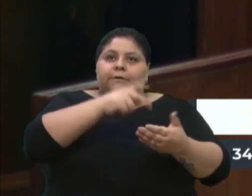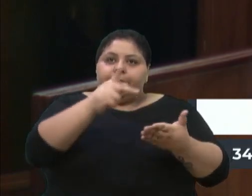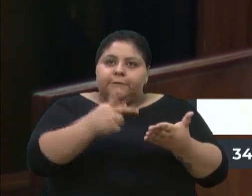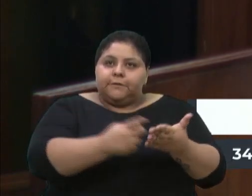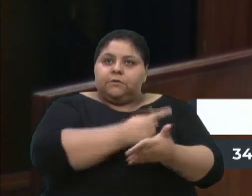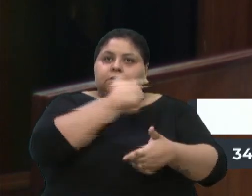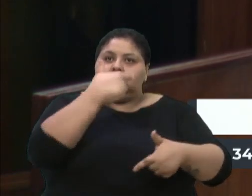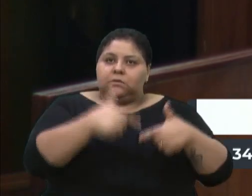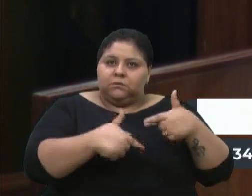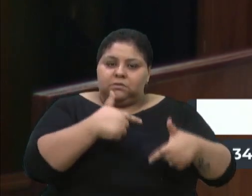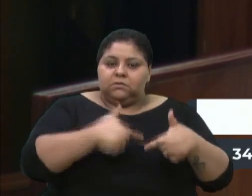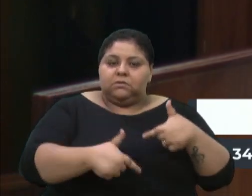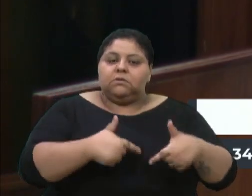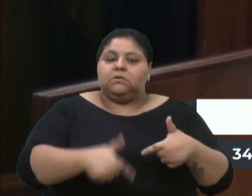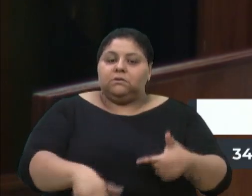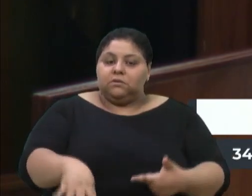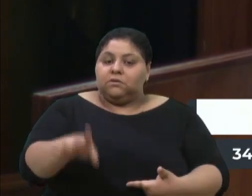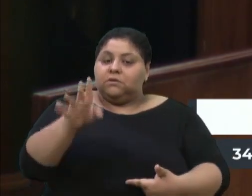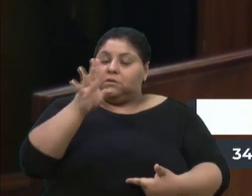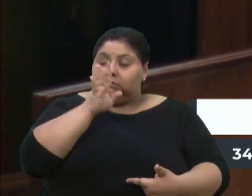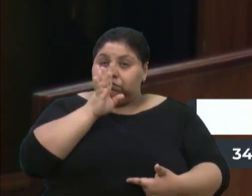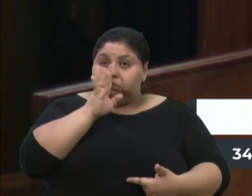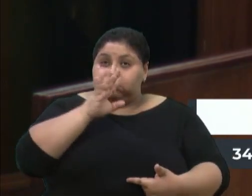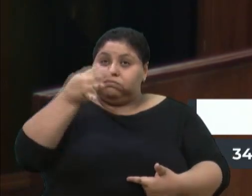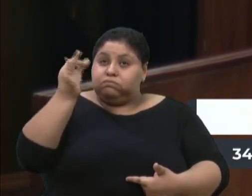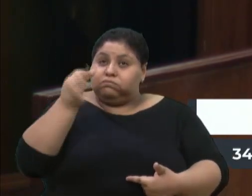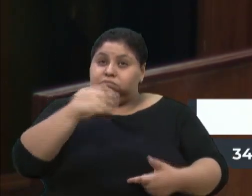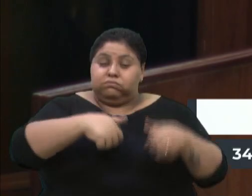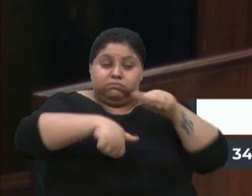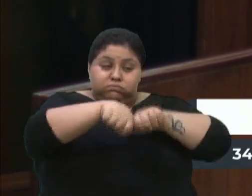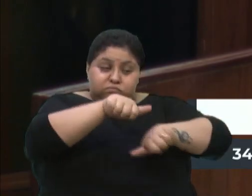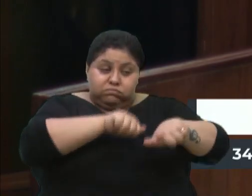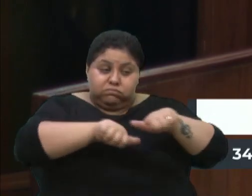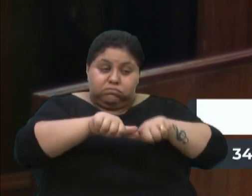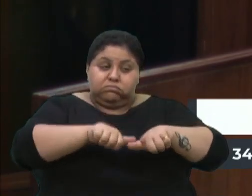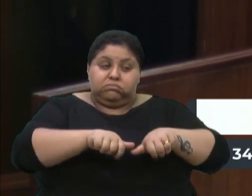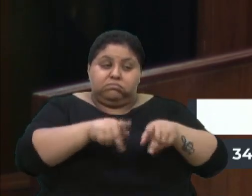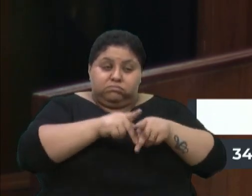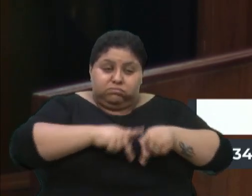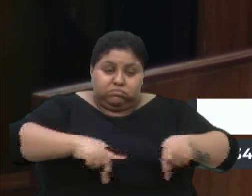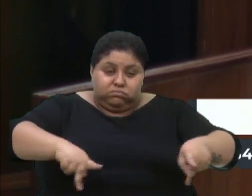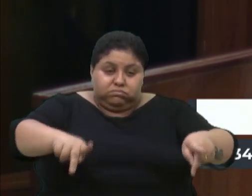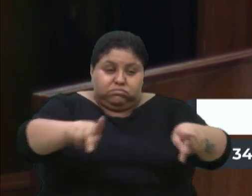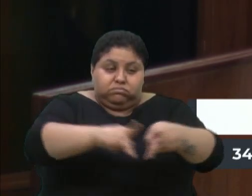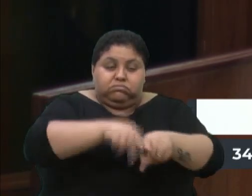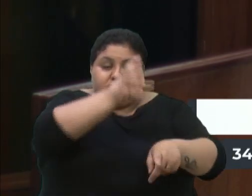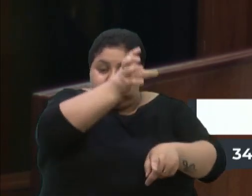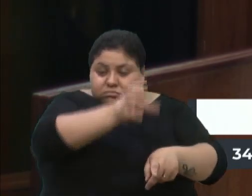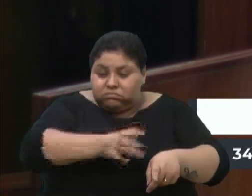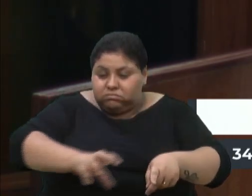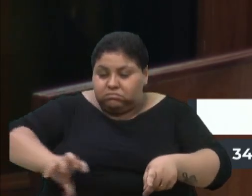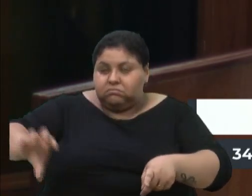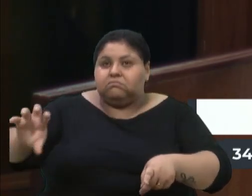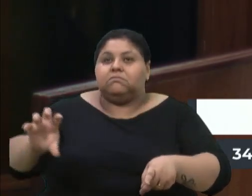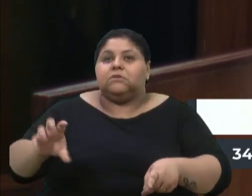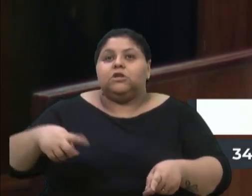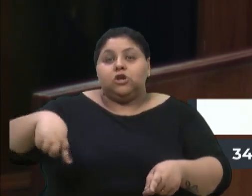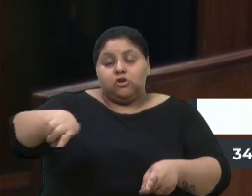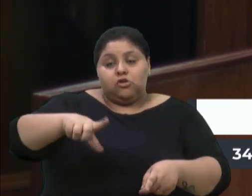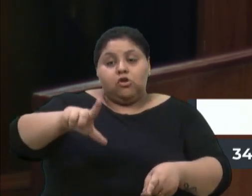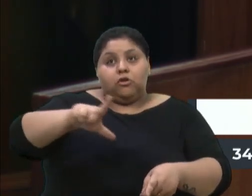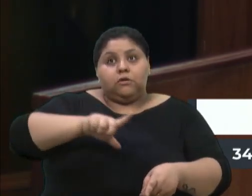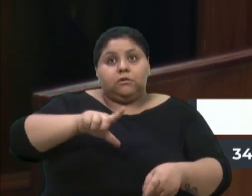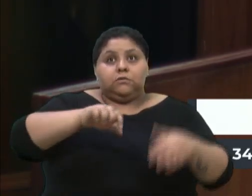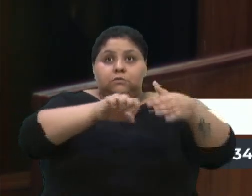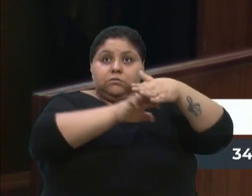tirar o chapéu, né? Trocando tubulação. E aí nós temos uma empresa recolocando